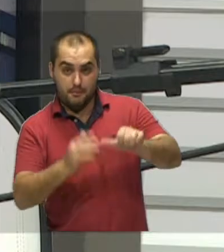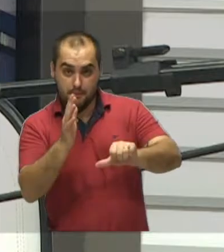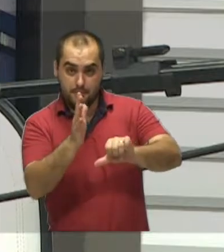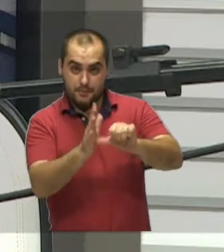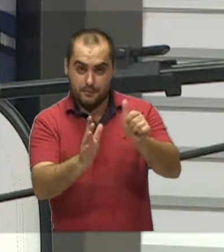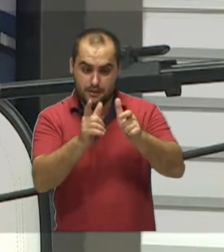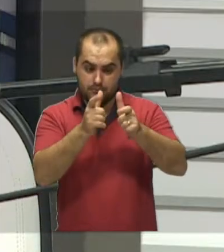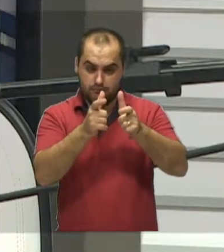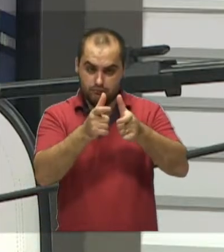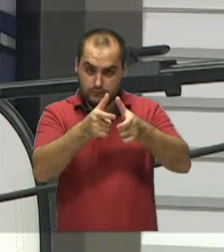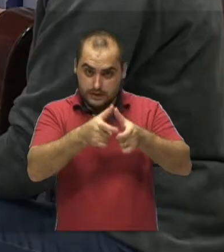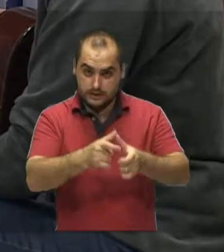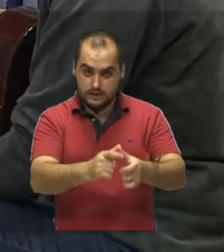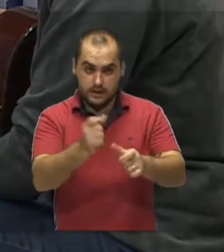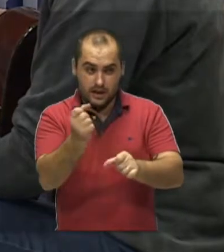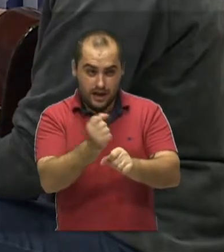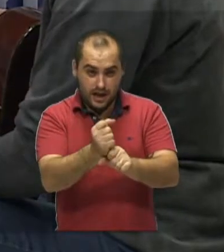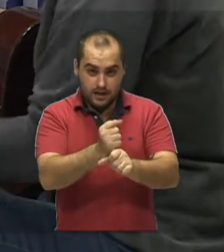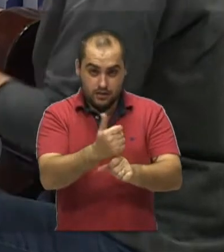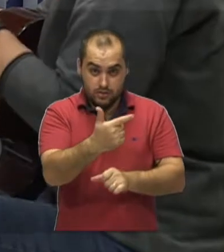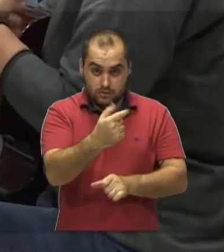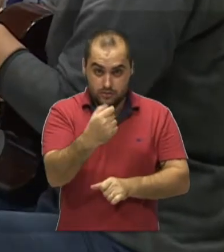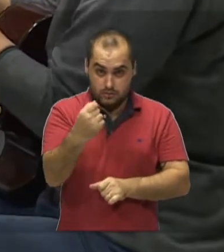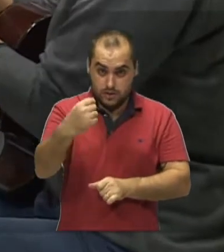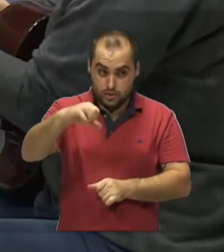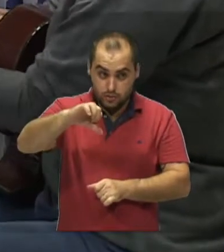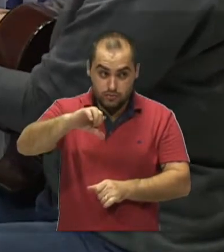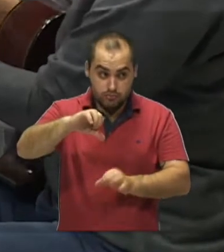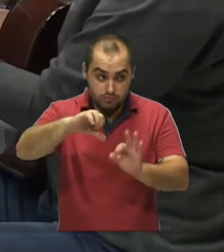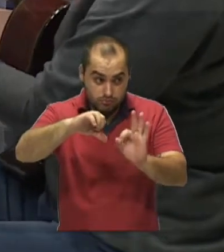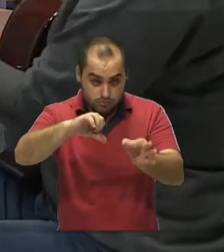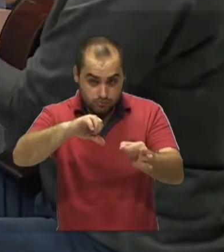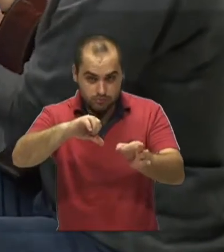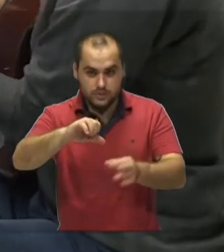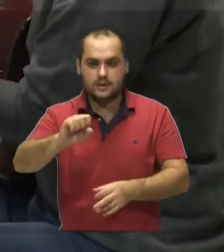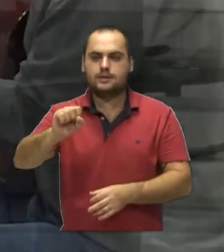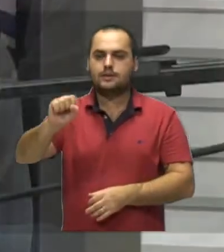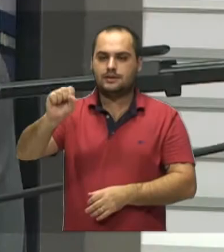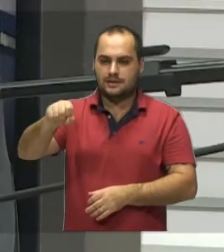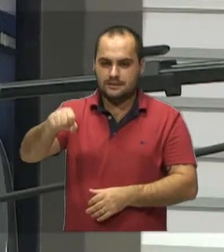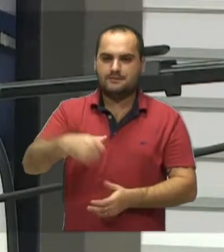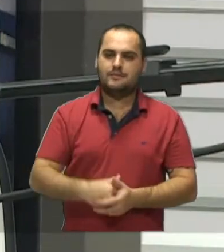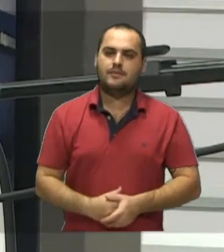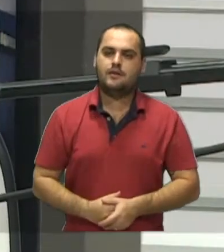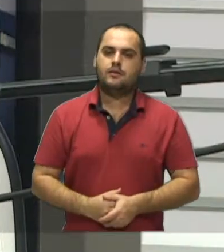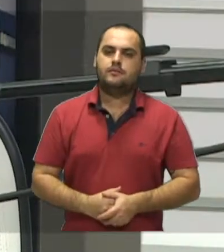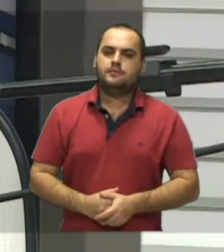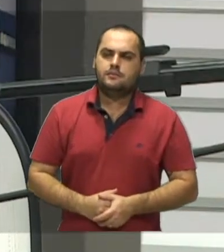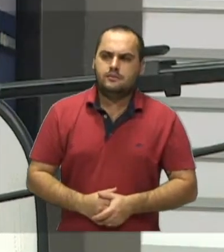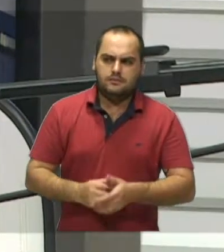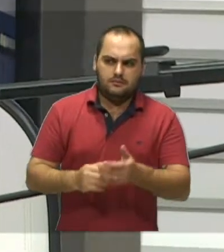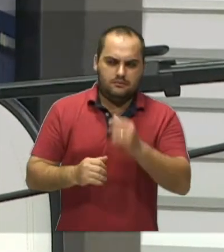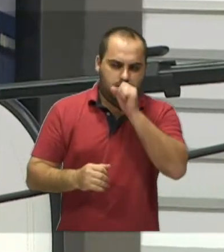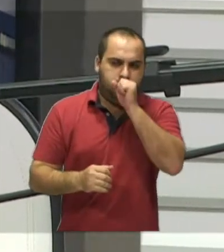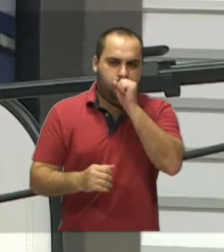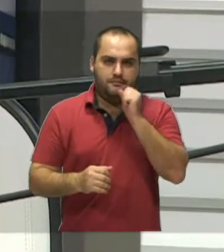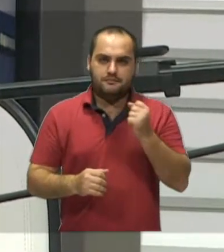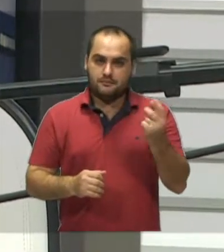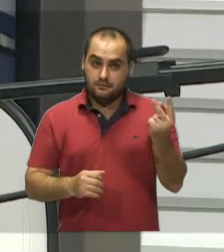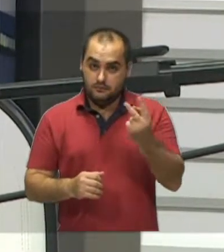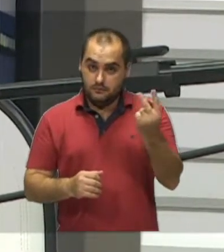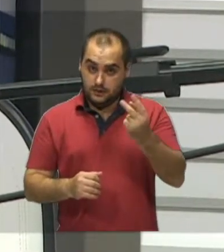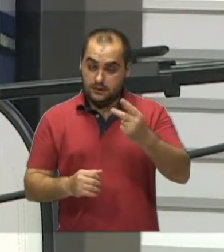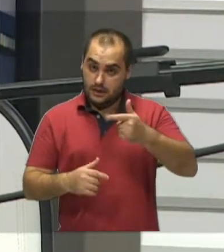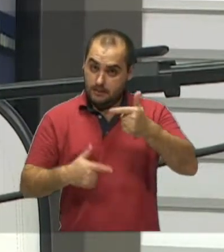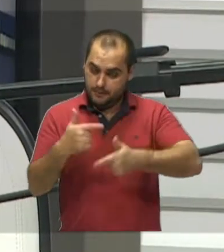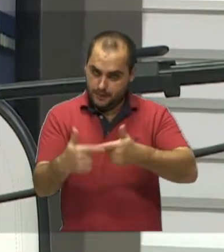ano de 2009, é isso? 2009. Foi aí que eu comecei, claro, um pouco antes de 2009, porque CD... Os dois trabalhos meus